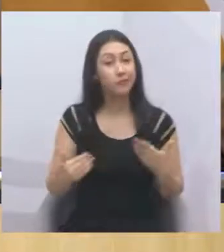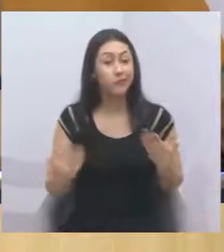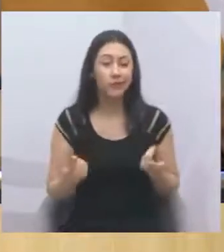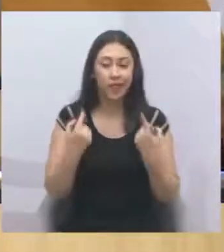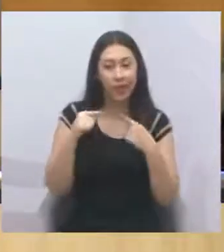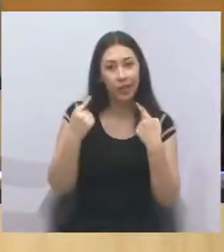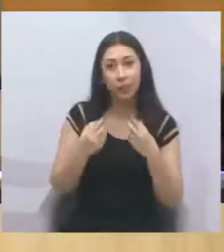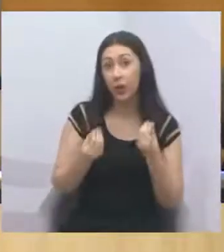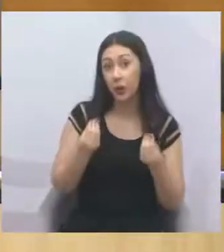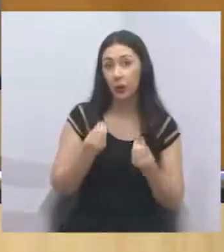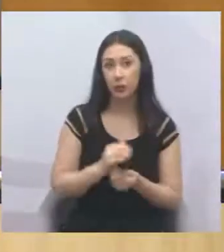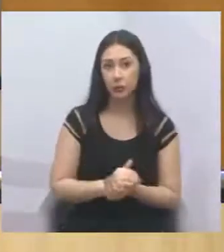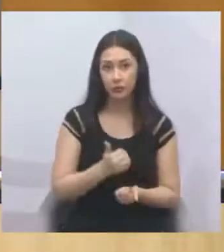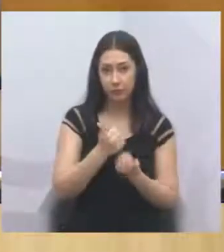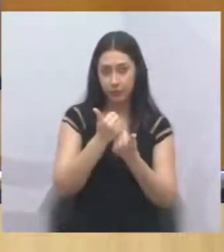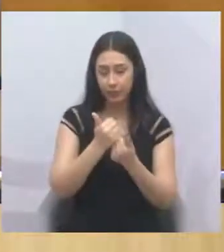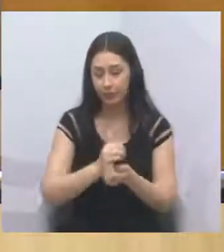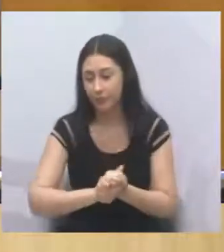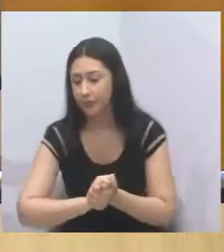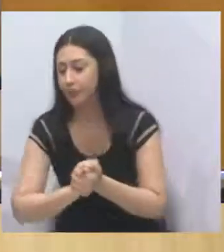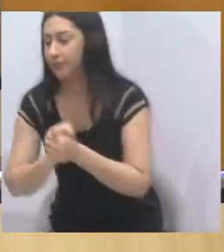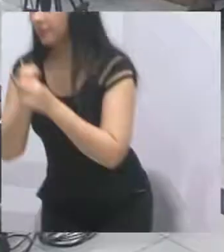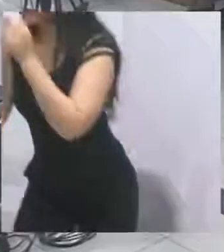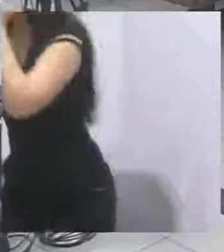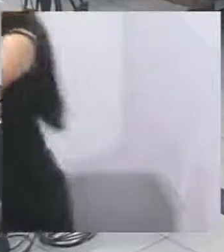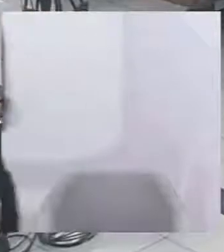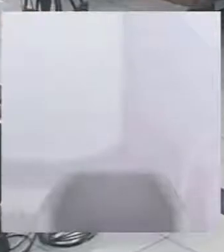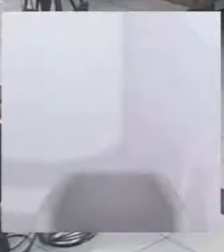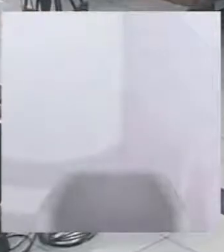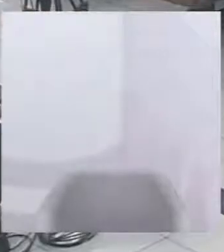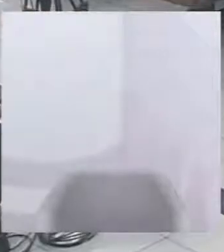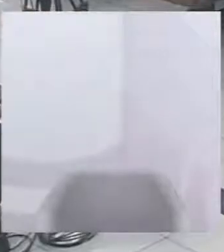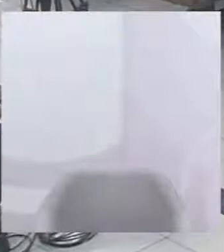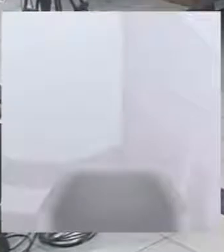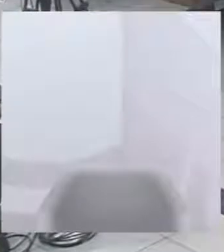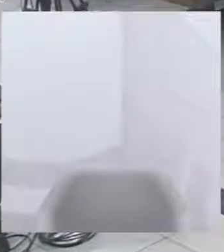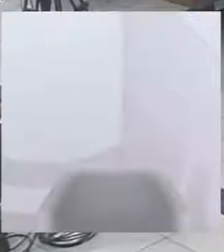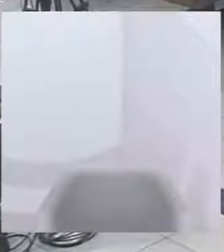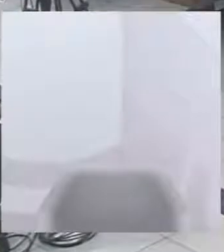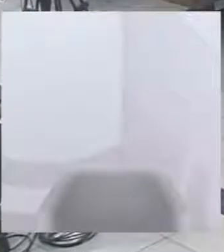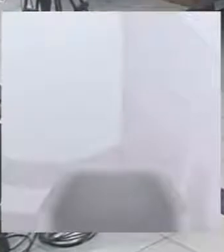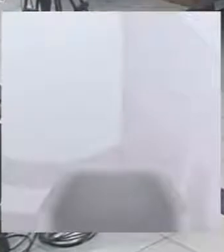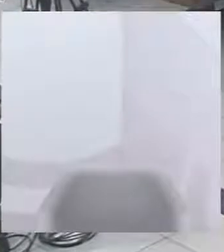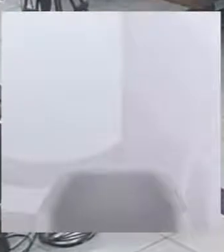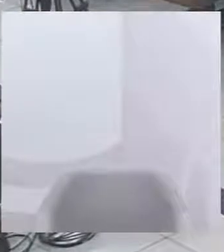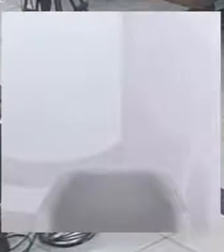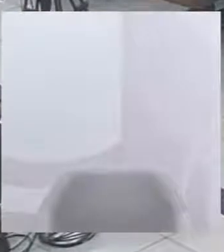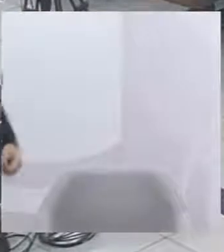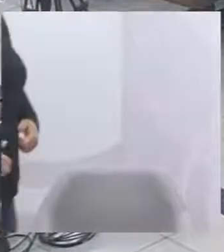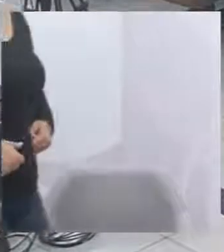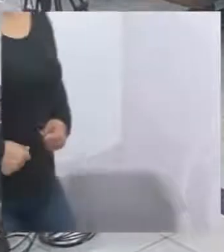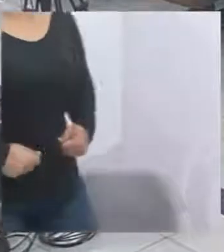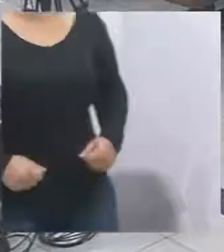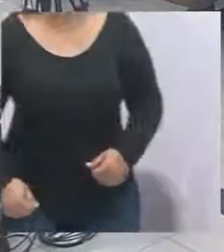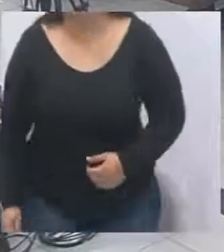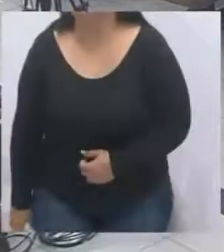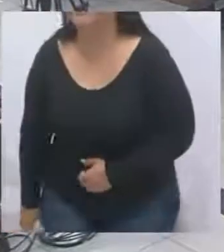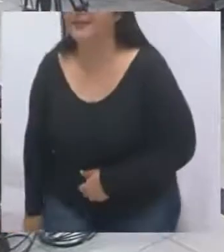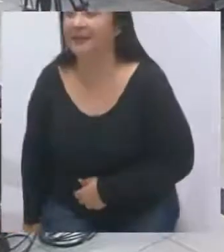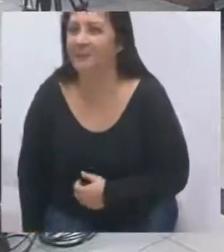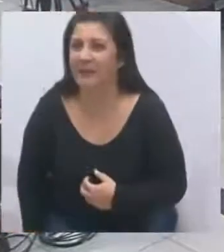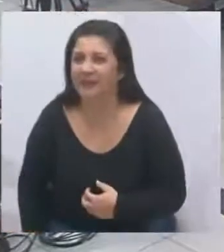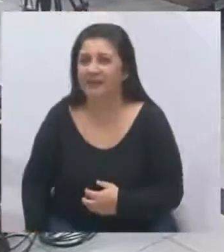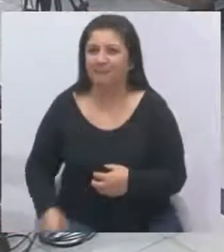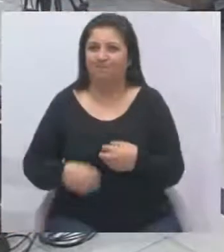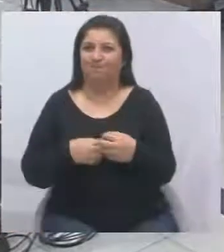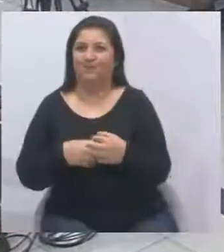adianta reclamar. Também quero colaborar e também já agradecer a presença aqui do